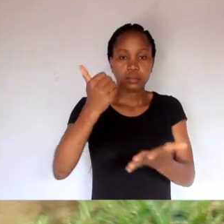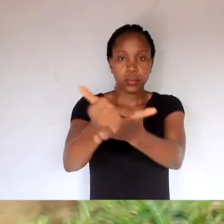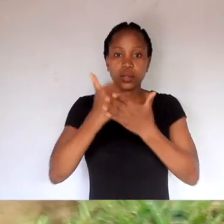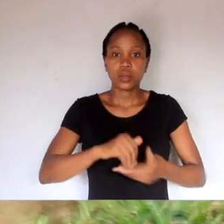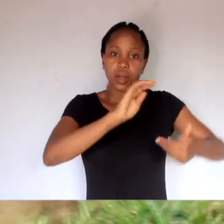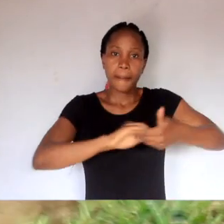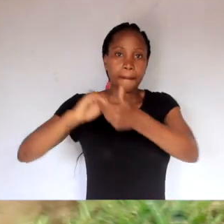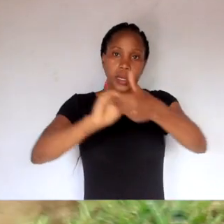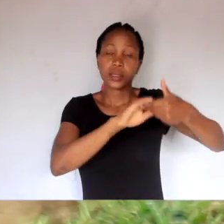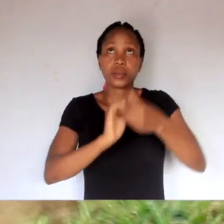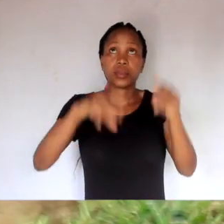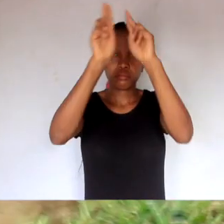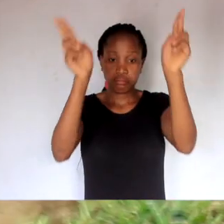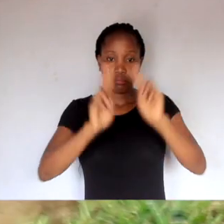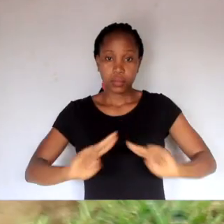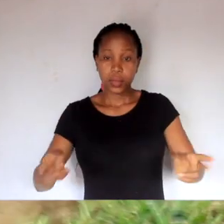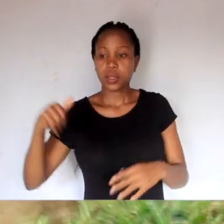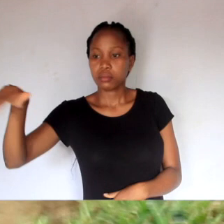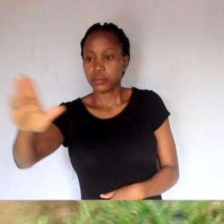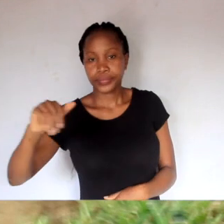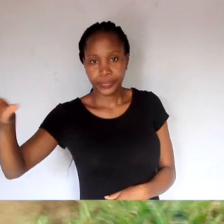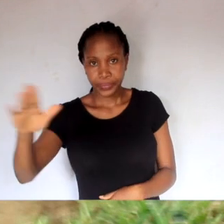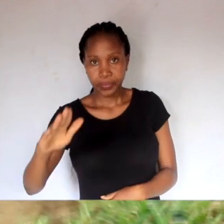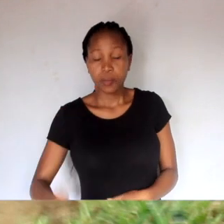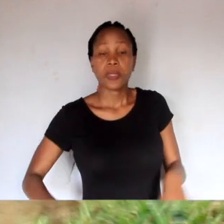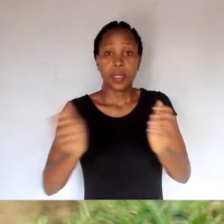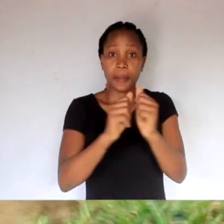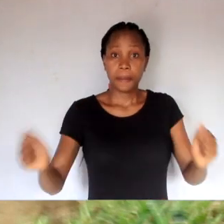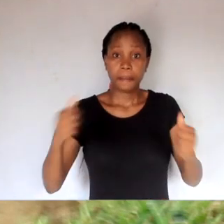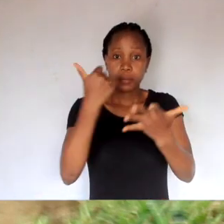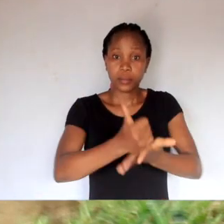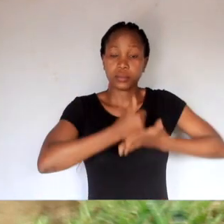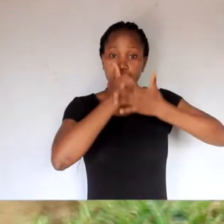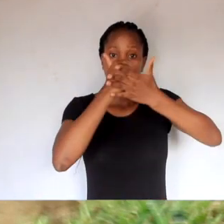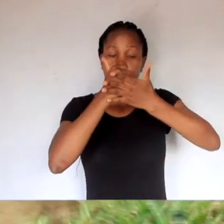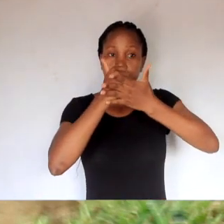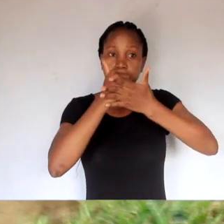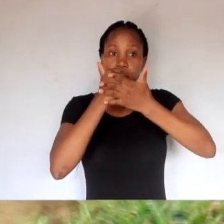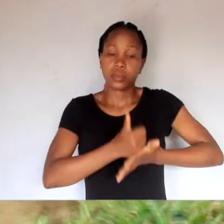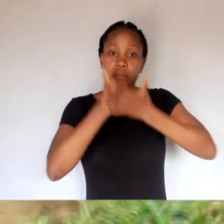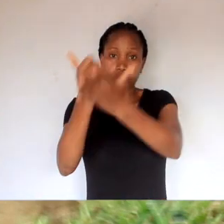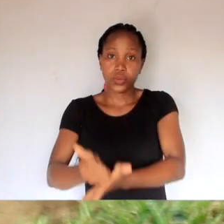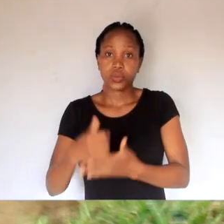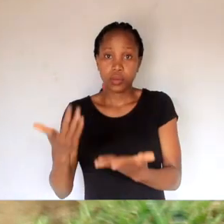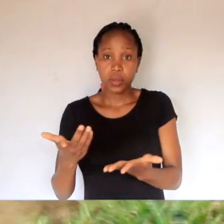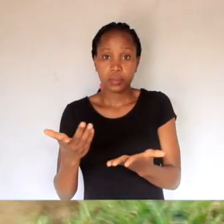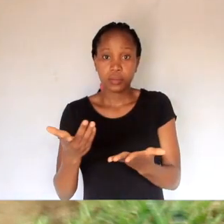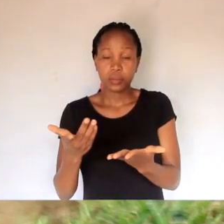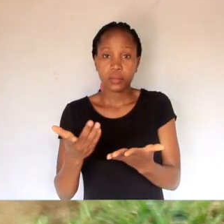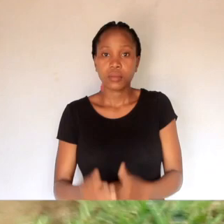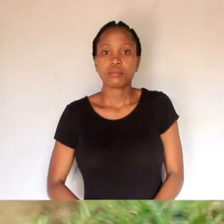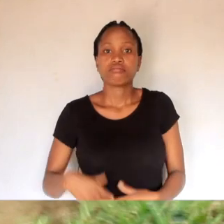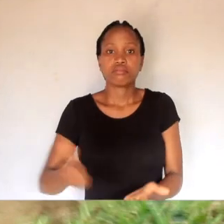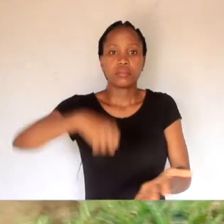ao nível internacional. Mas permitiu-nos também termos em primeira mão aquilo que são as decisões que